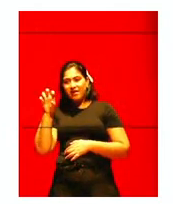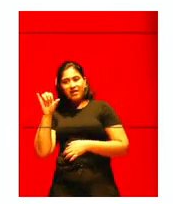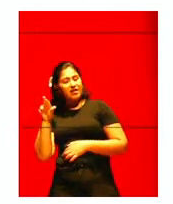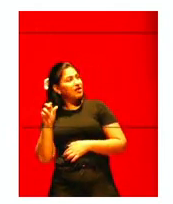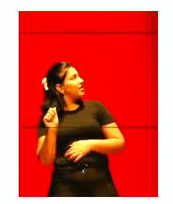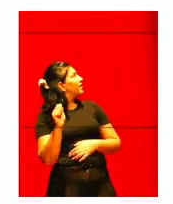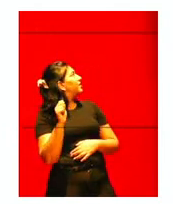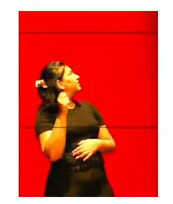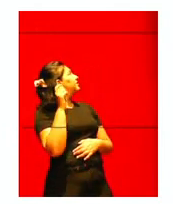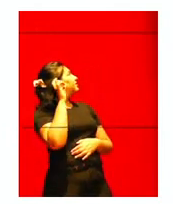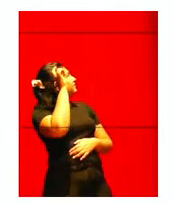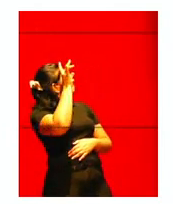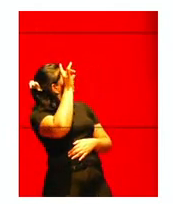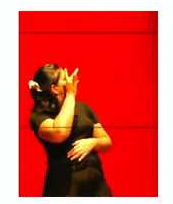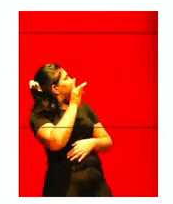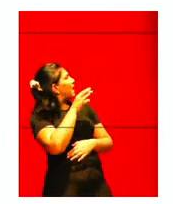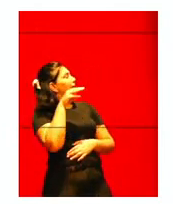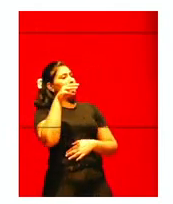Sexto,